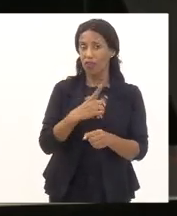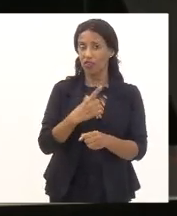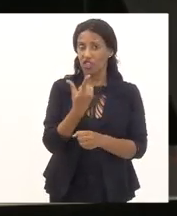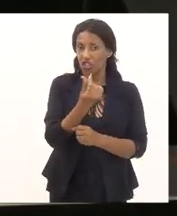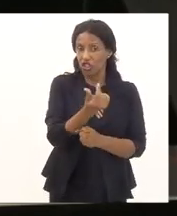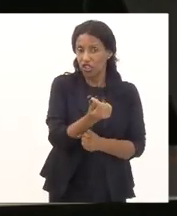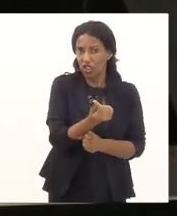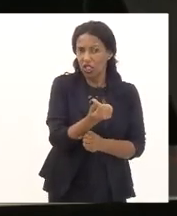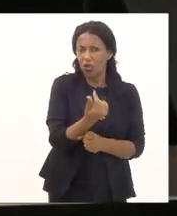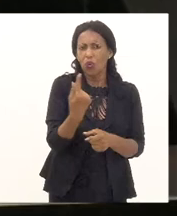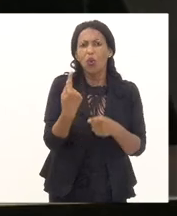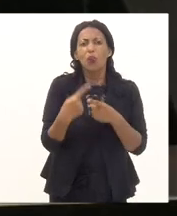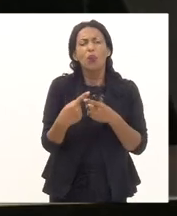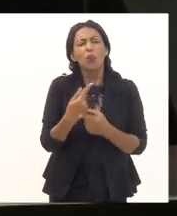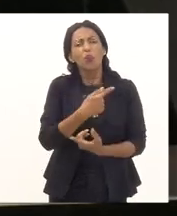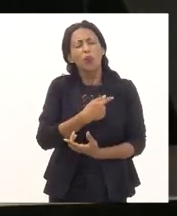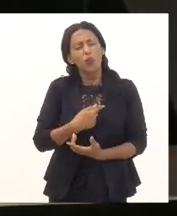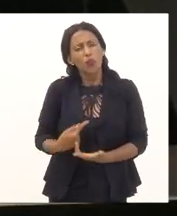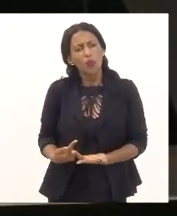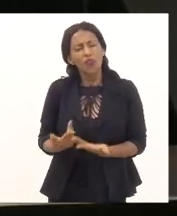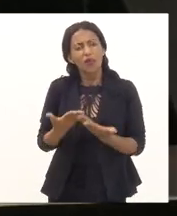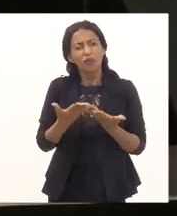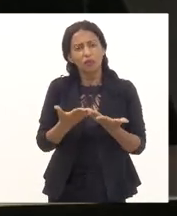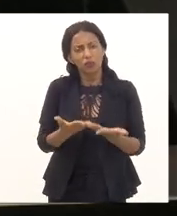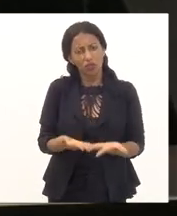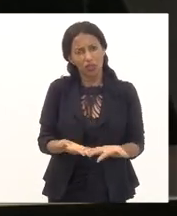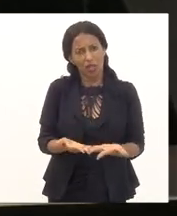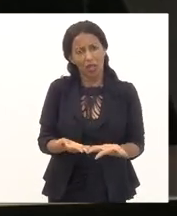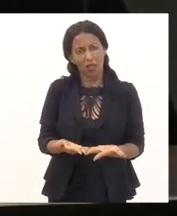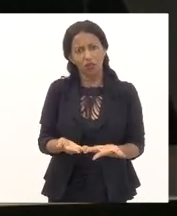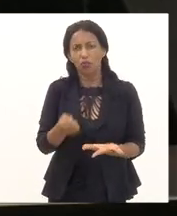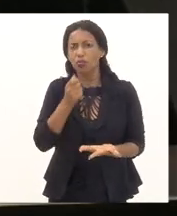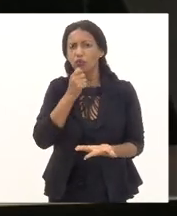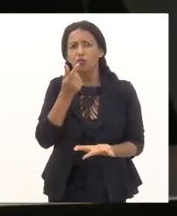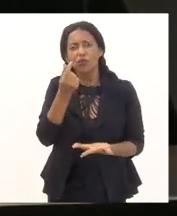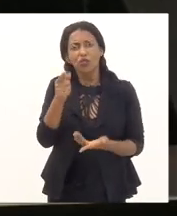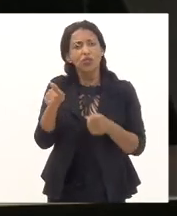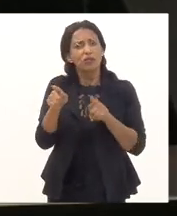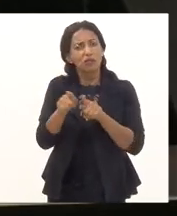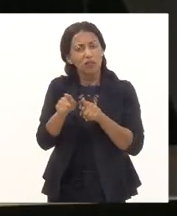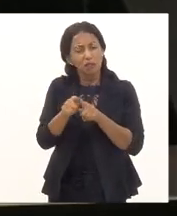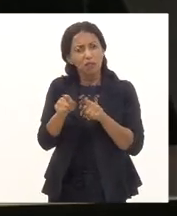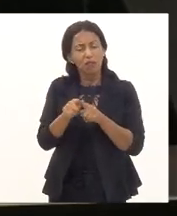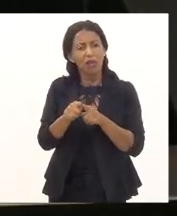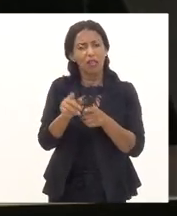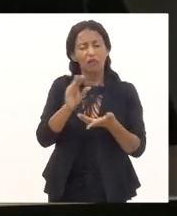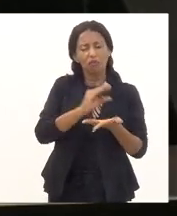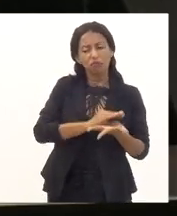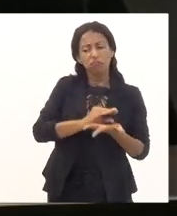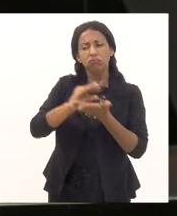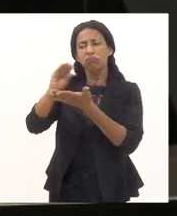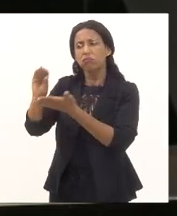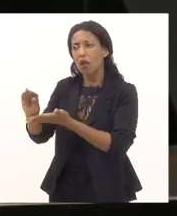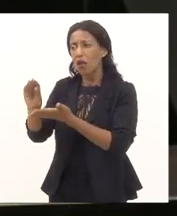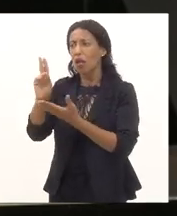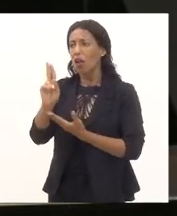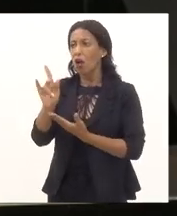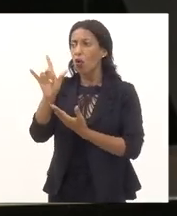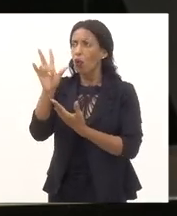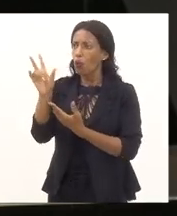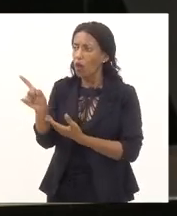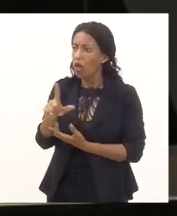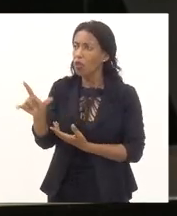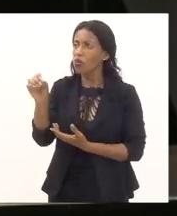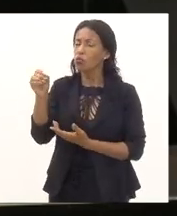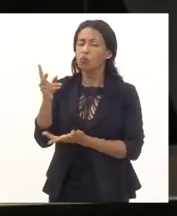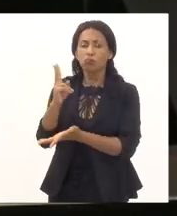dinheiro, por que que o governo do estado não tem dinheiro também para colocar a UESO, para dar condições